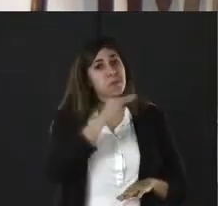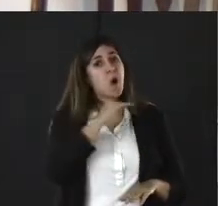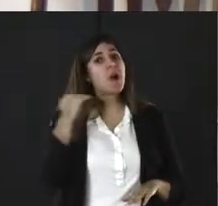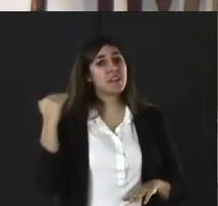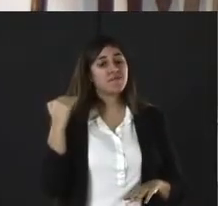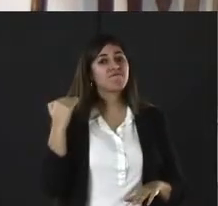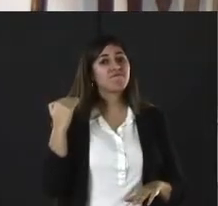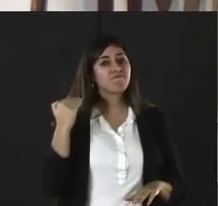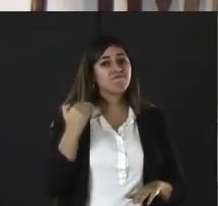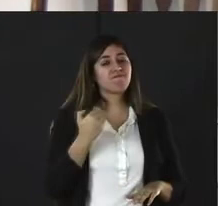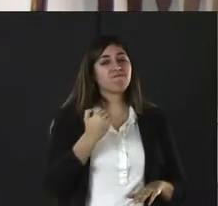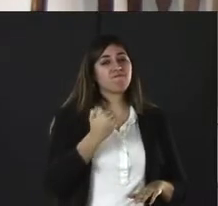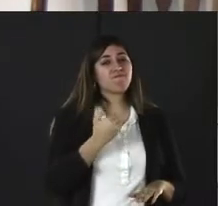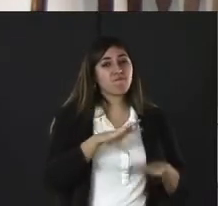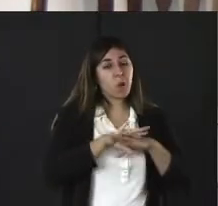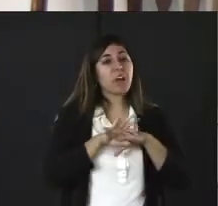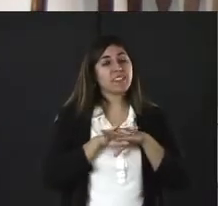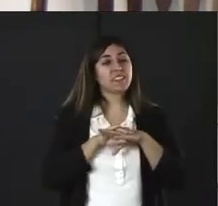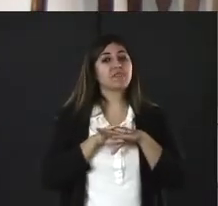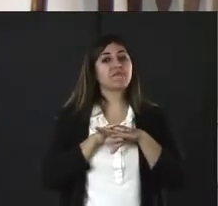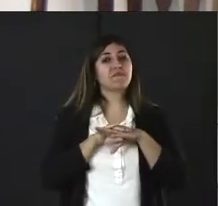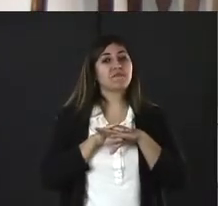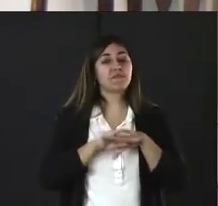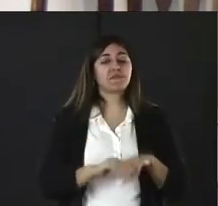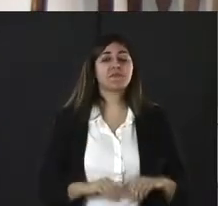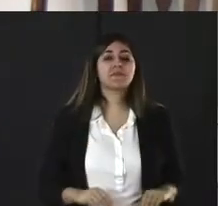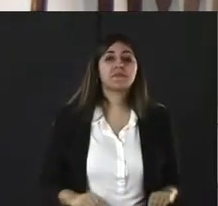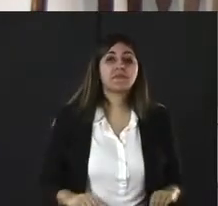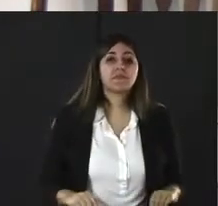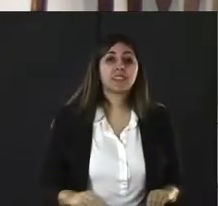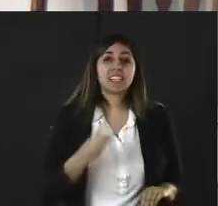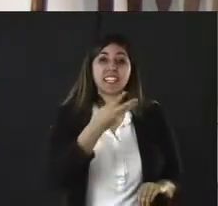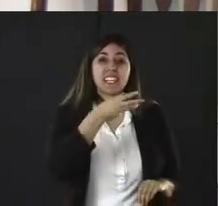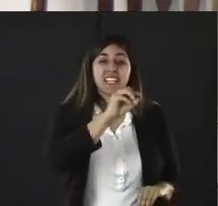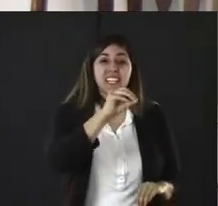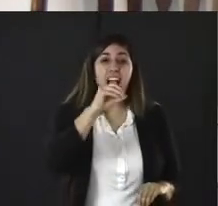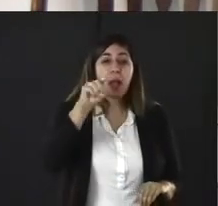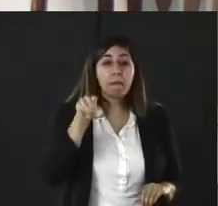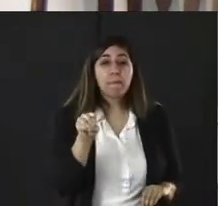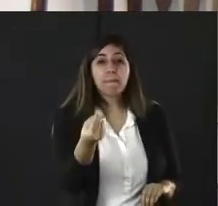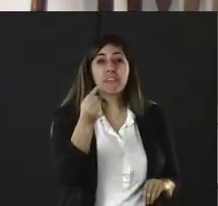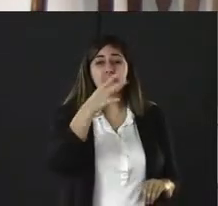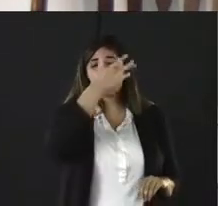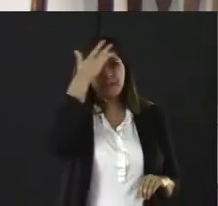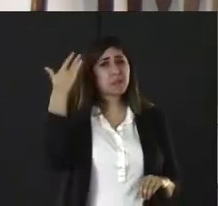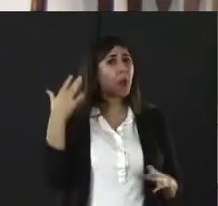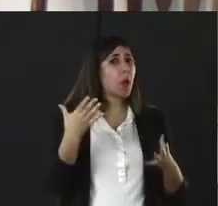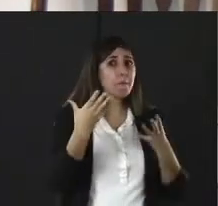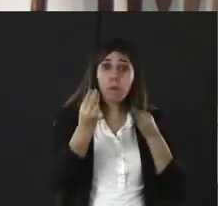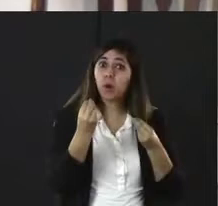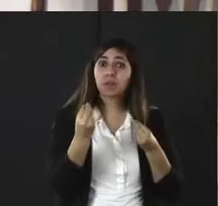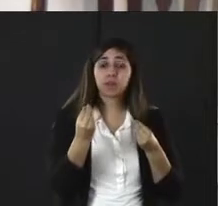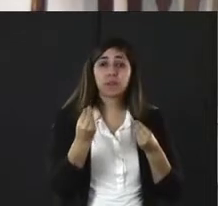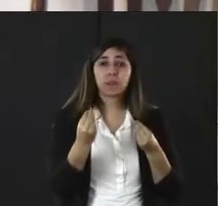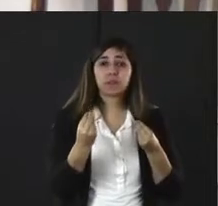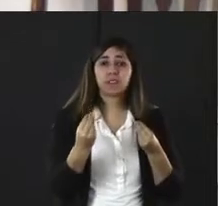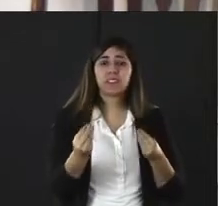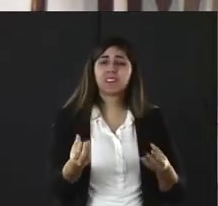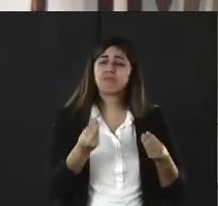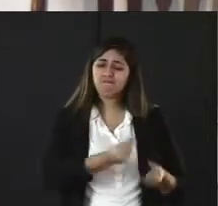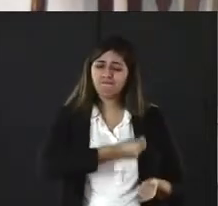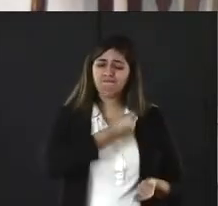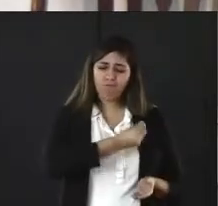coronavírus no brasil 30 mil vidas olha isso é um número grande são